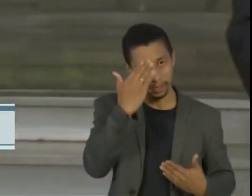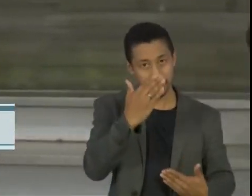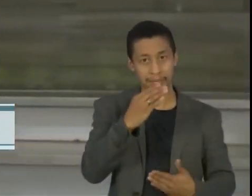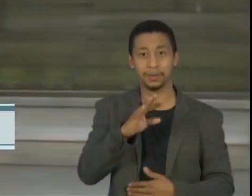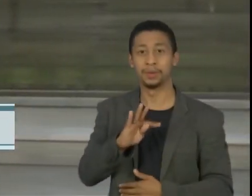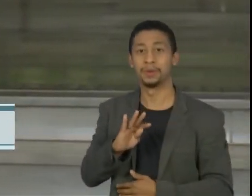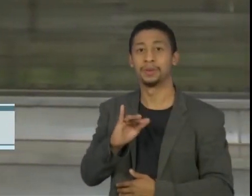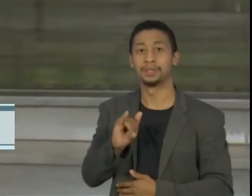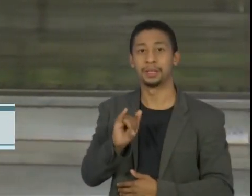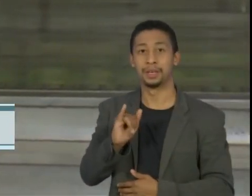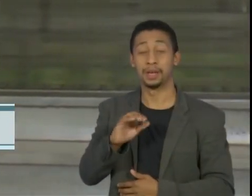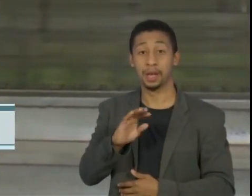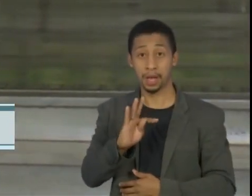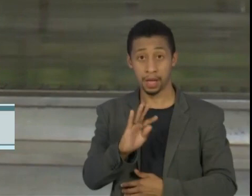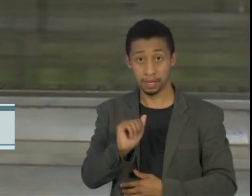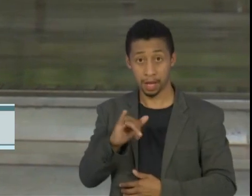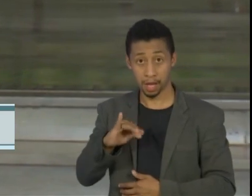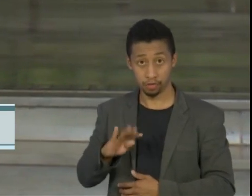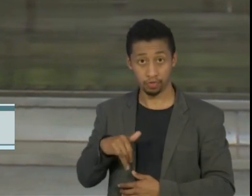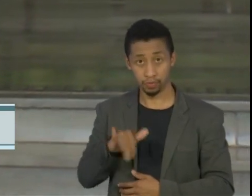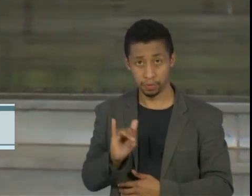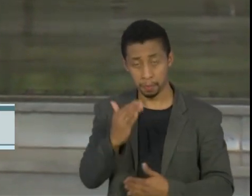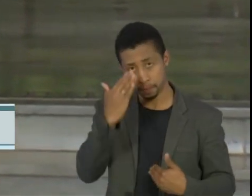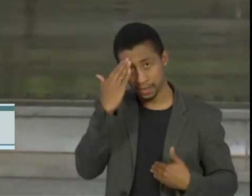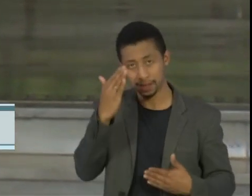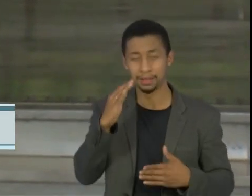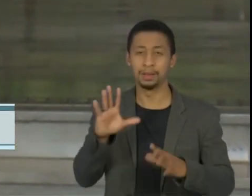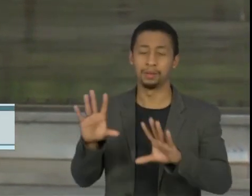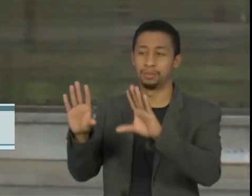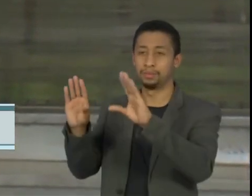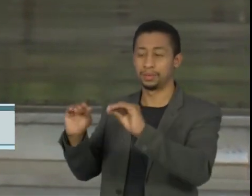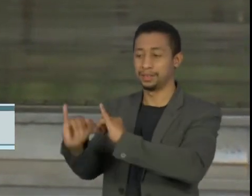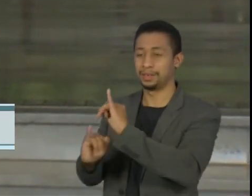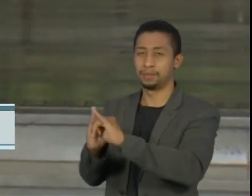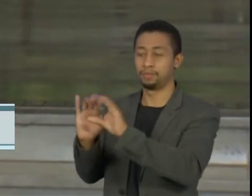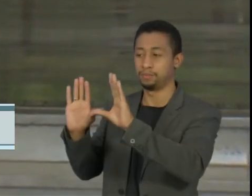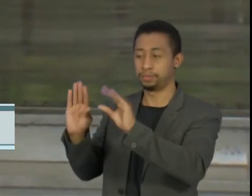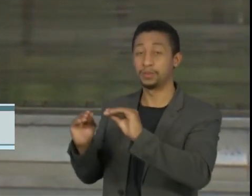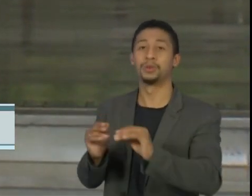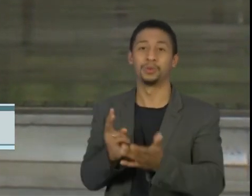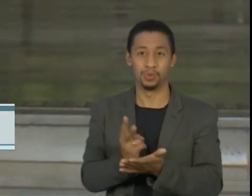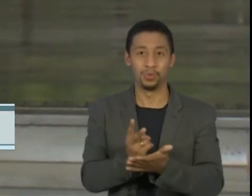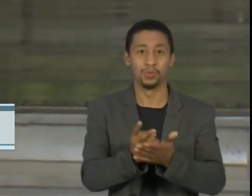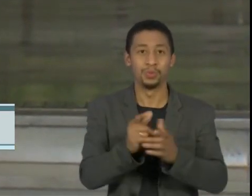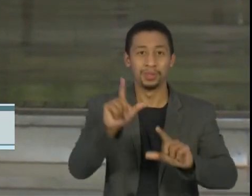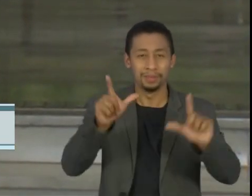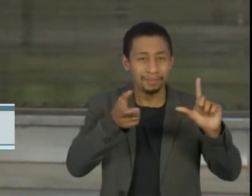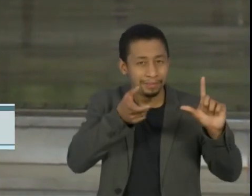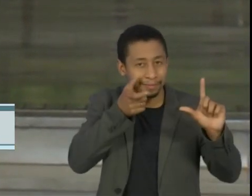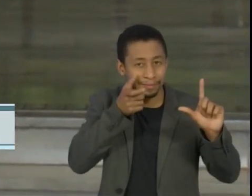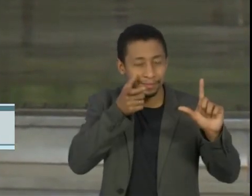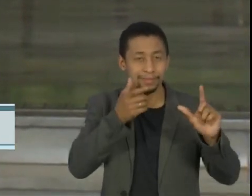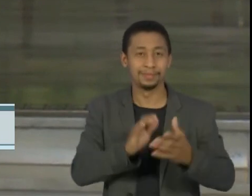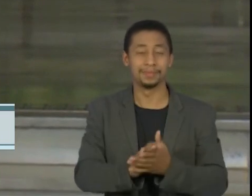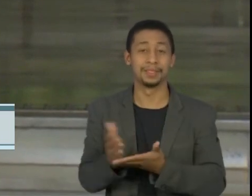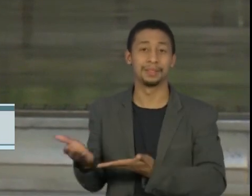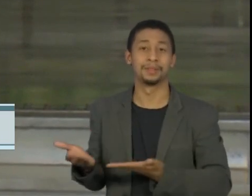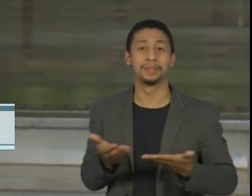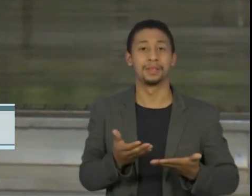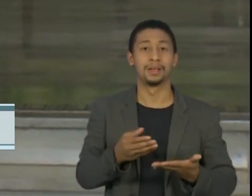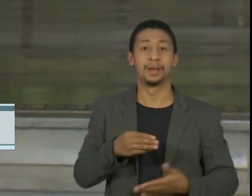por participar. Nós vamos desconectar você aqui da tela, mas continue acompanhando a nossa coletiva. Antes de convidar o Marcelo,